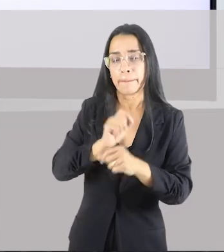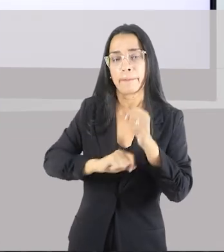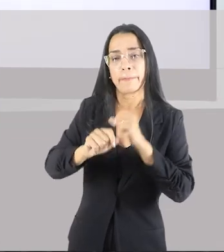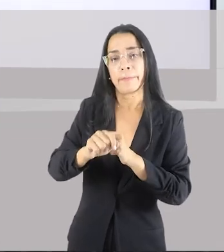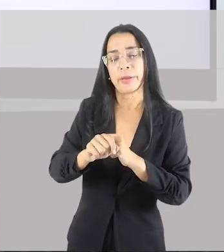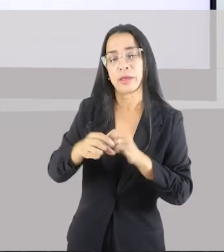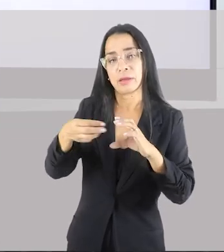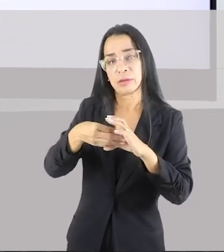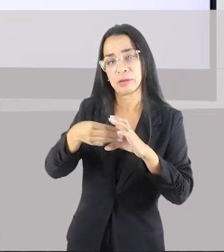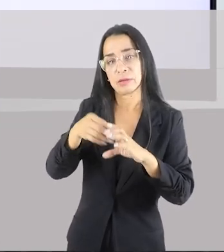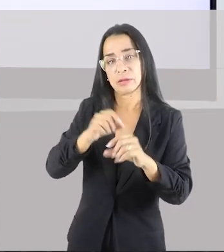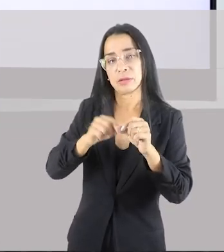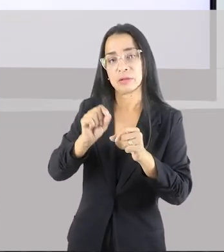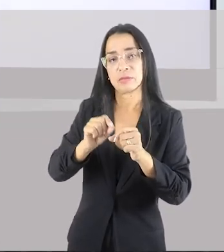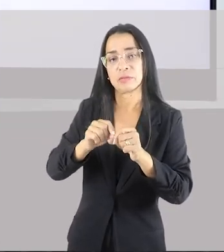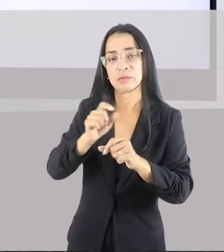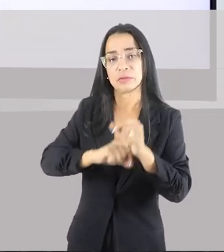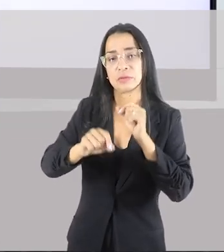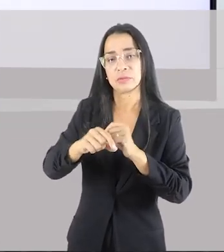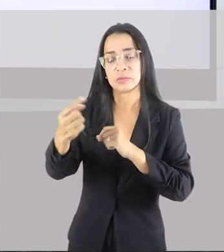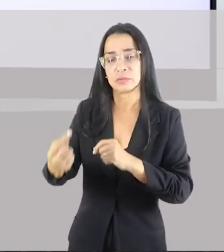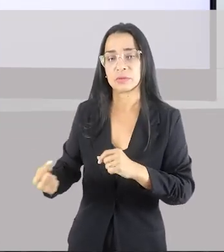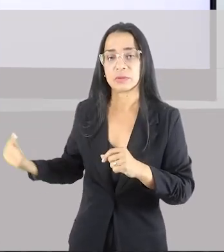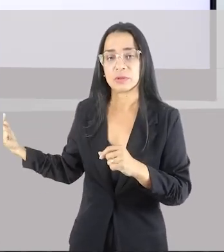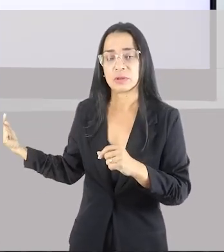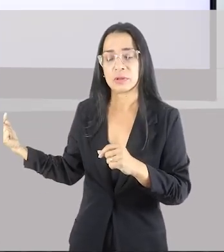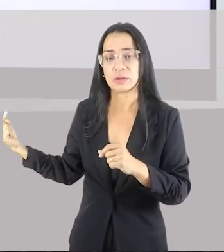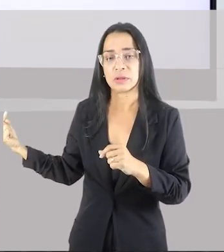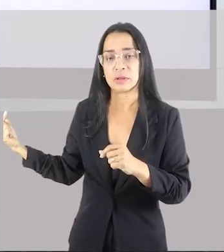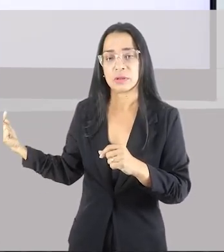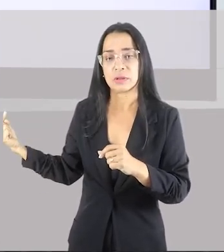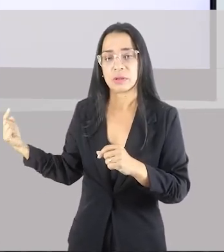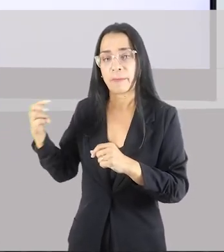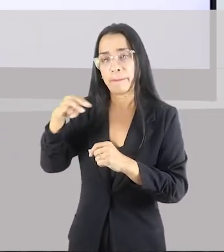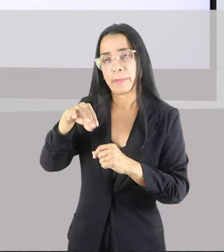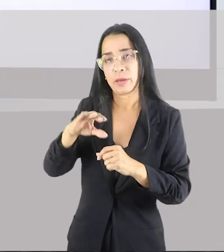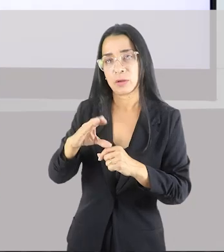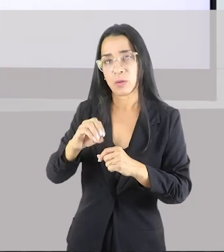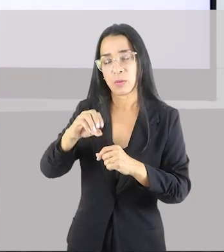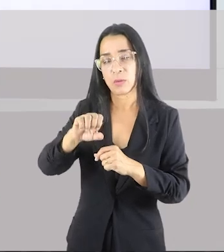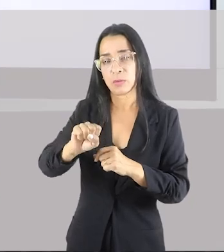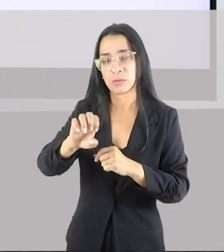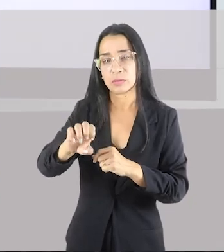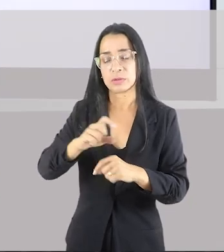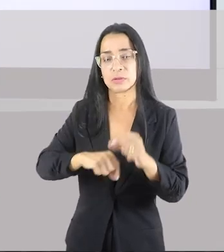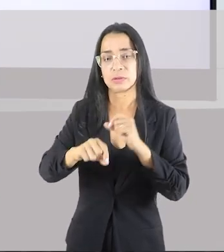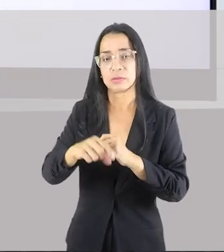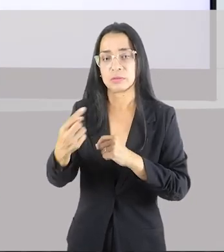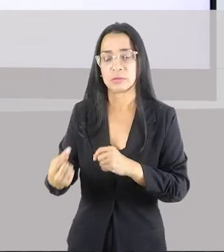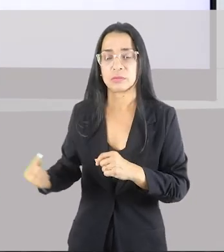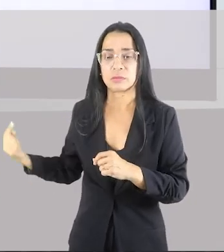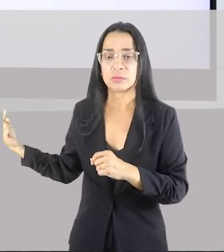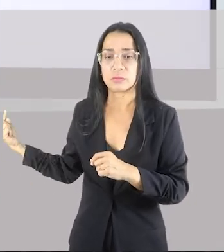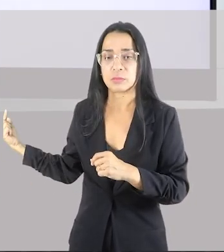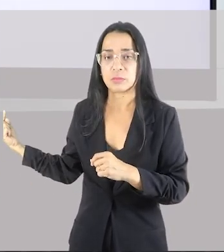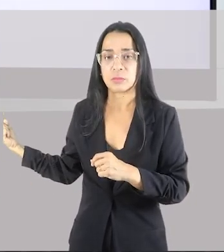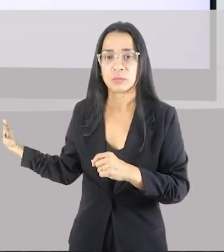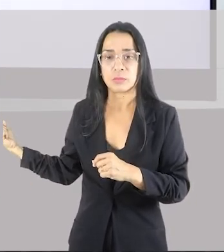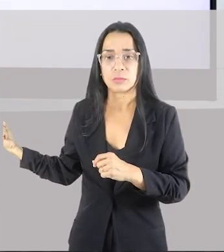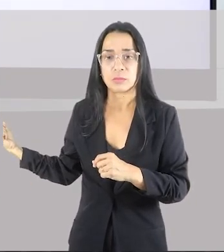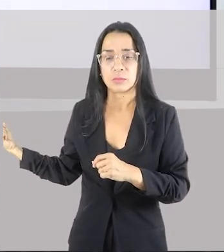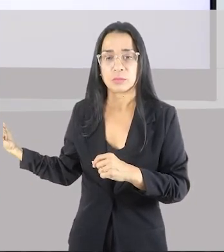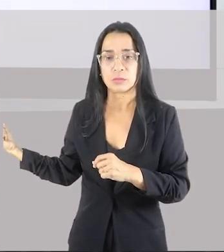lá embaixo na nossa figura, né? Então, se ela já está lá embaixo, ela já vai estar fazendo processos meióticos,